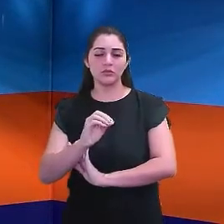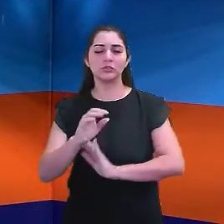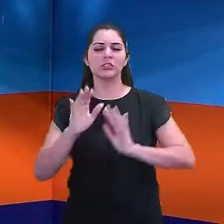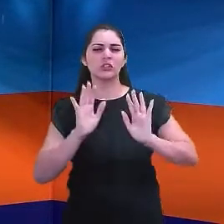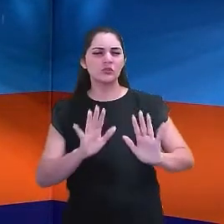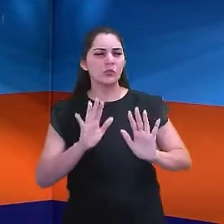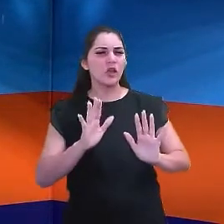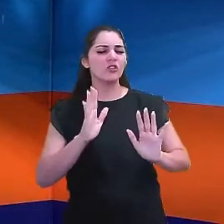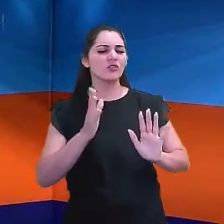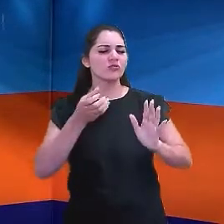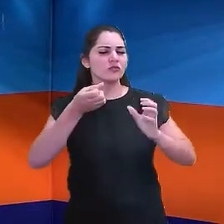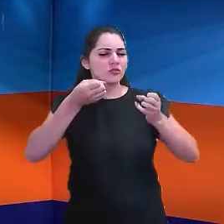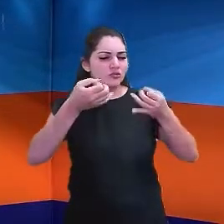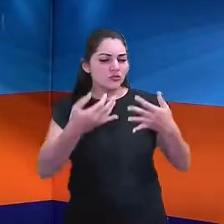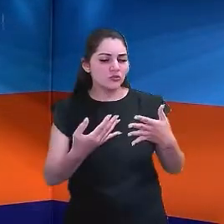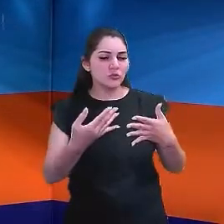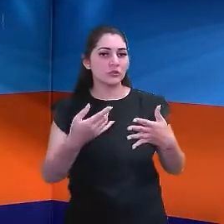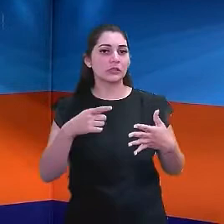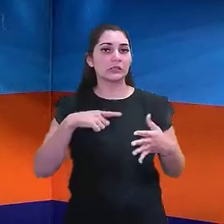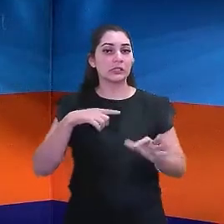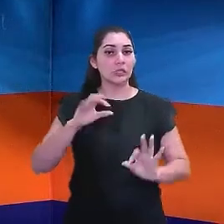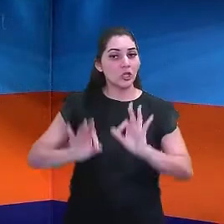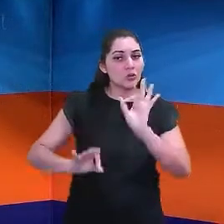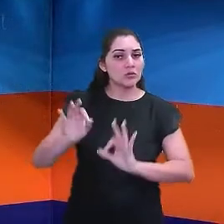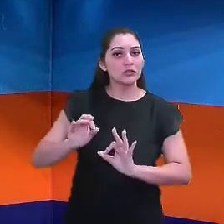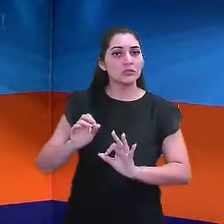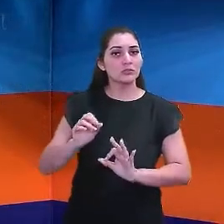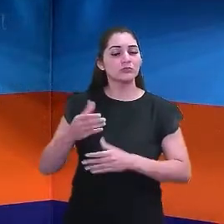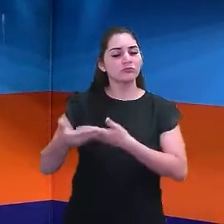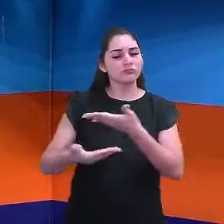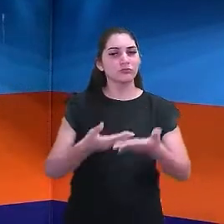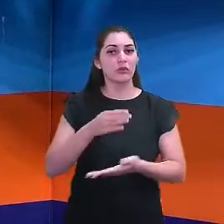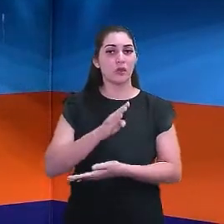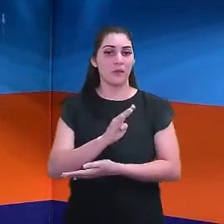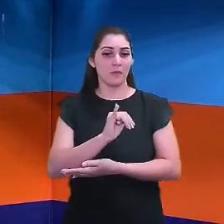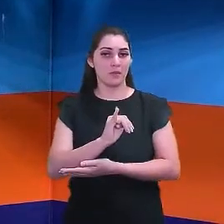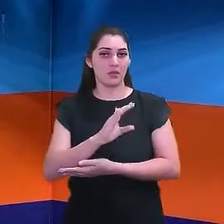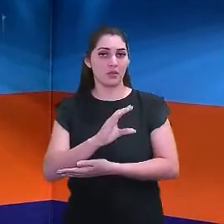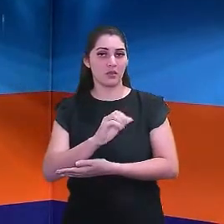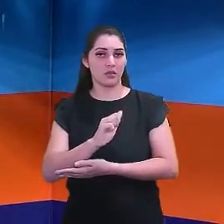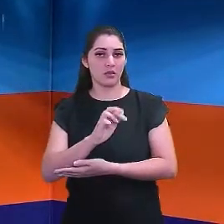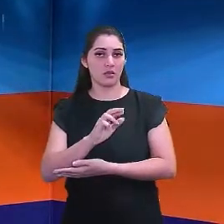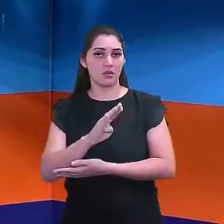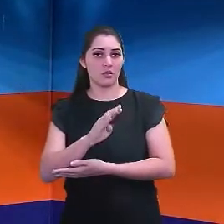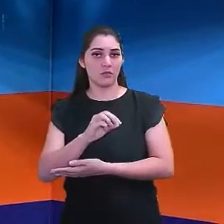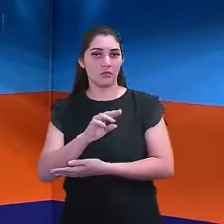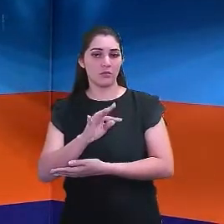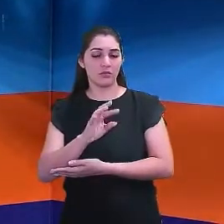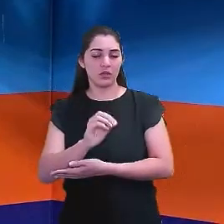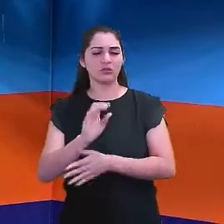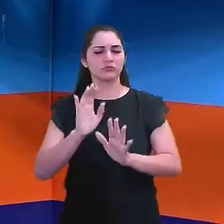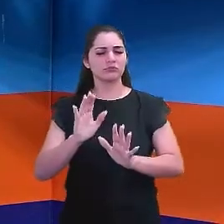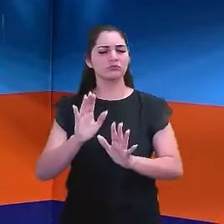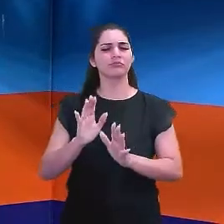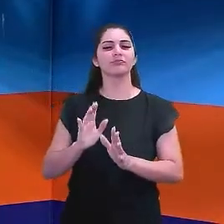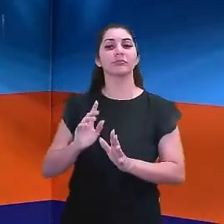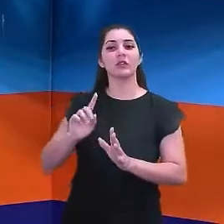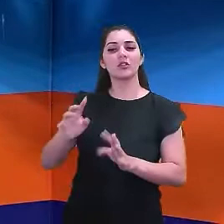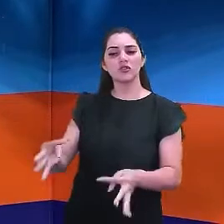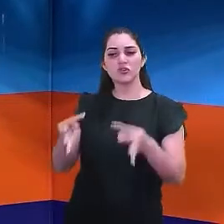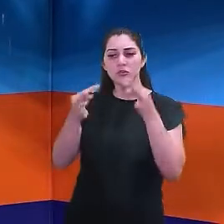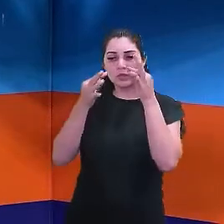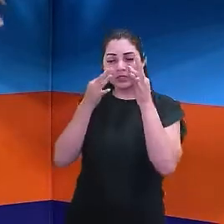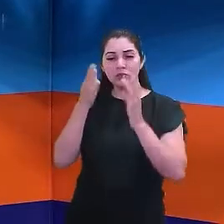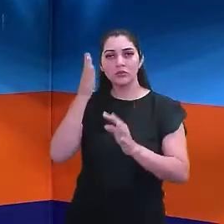a ver com essa questão que envolve a formação de bicarbonato. Daqui a pouquinho você vai ver isso com muito mais nitidez. Mas o que eu quero chamar a atenção de vocês é